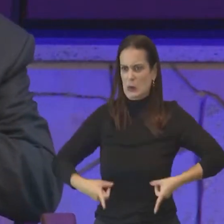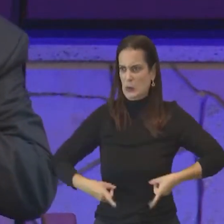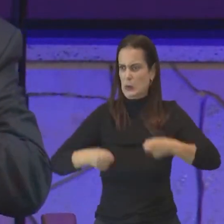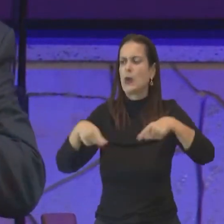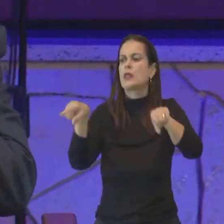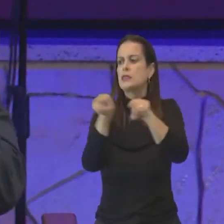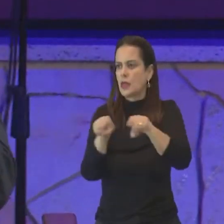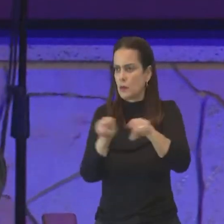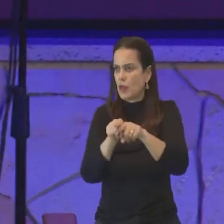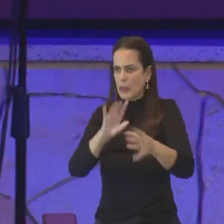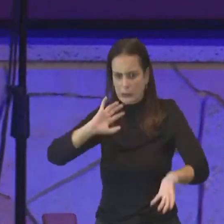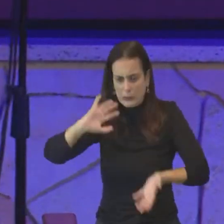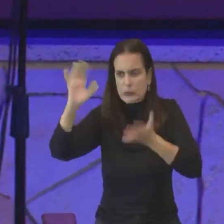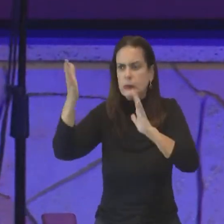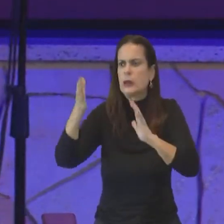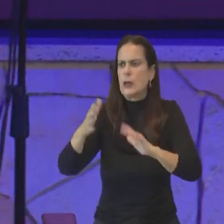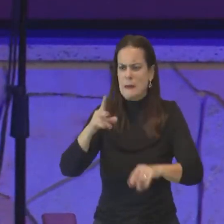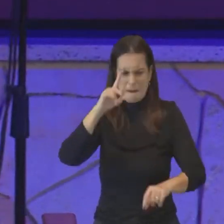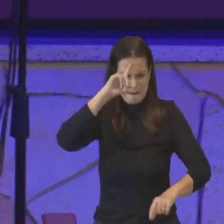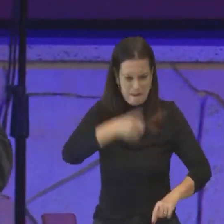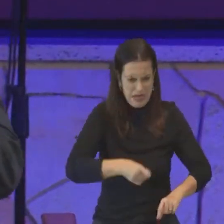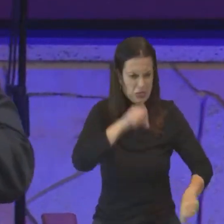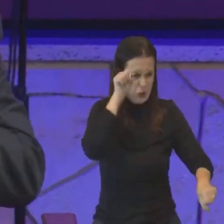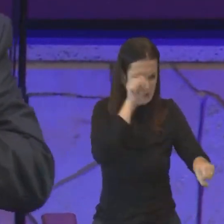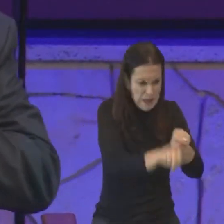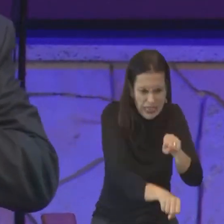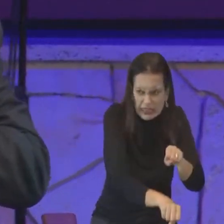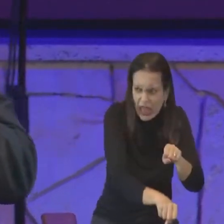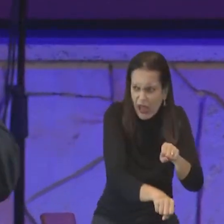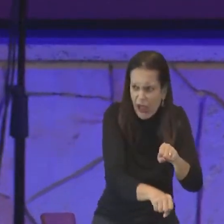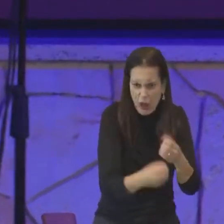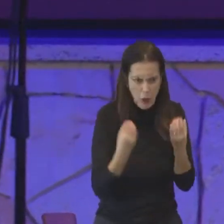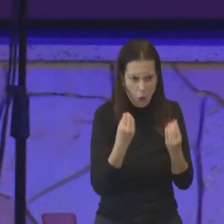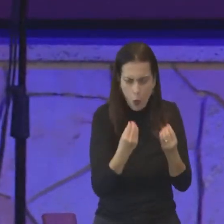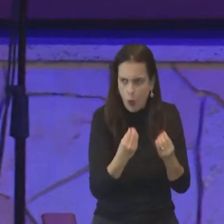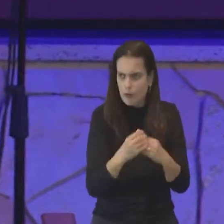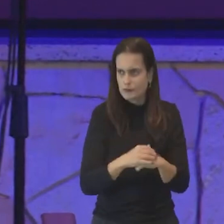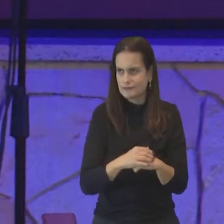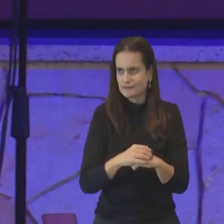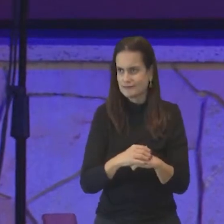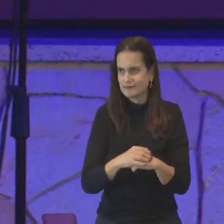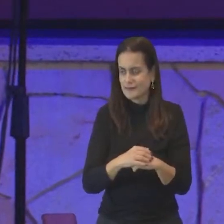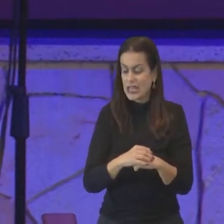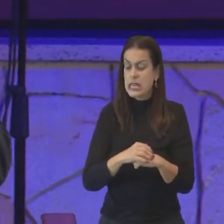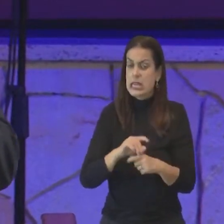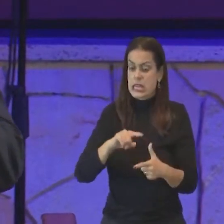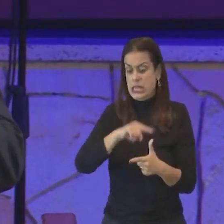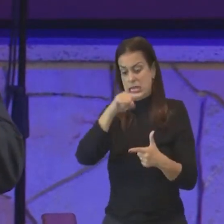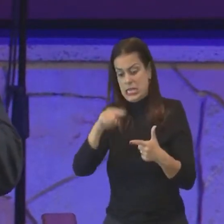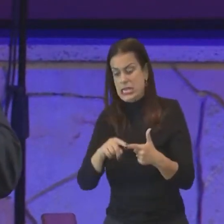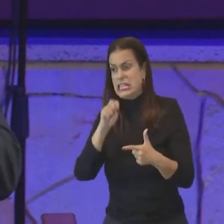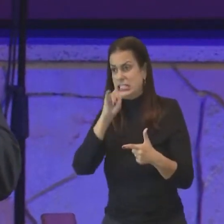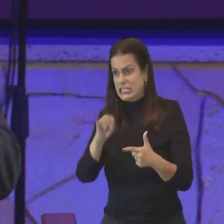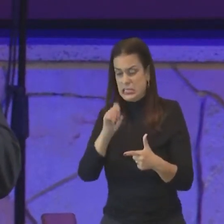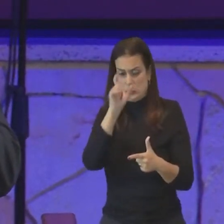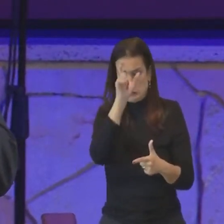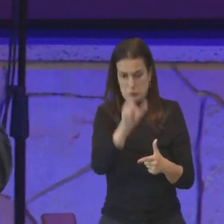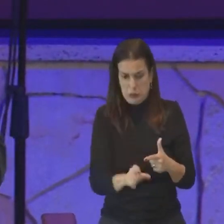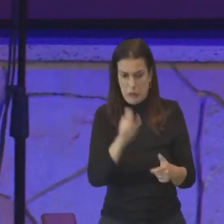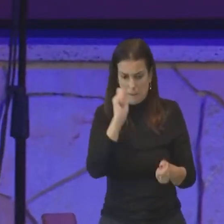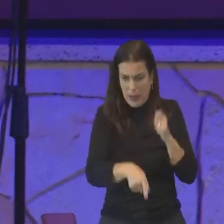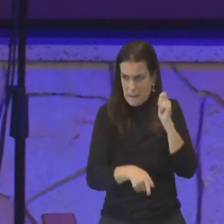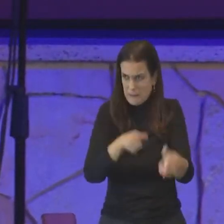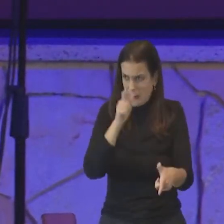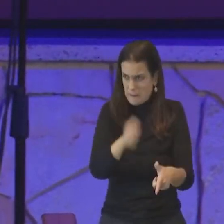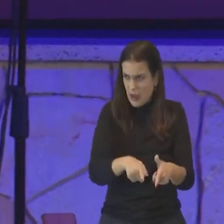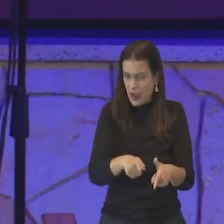agora é revolucionário, ele manda matar a quem ele quer. Segundo, apedrejando ainda aquela mulher, ele